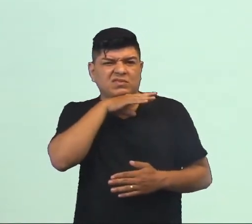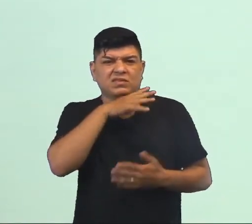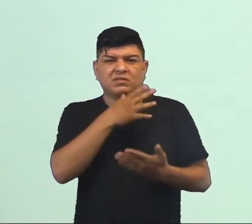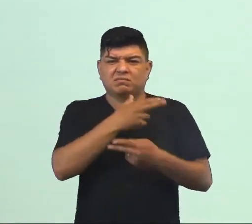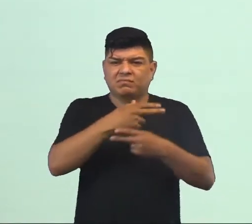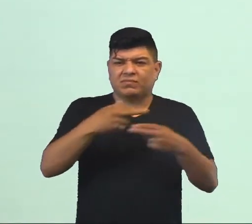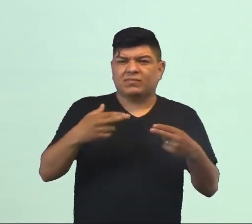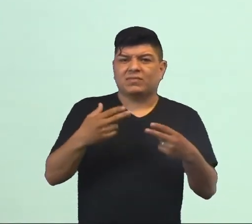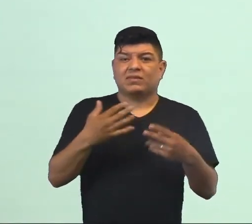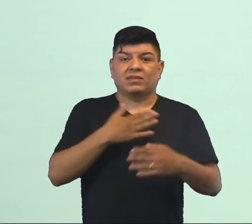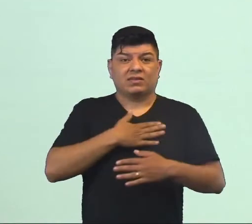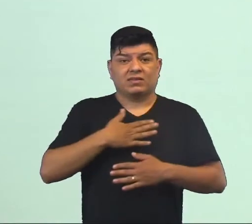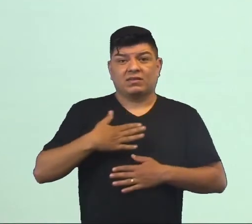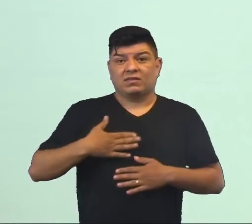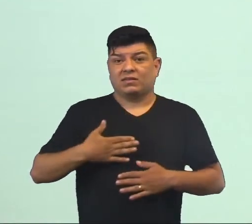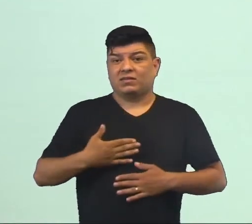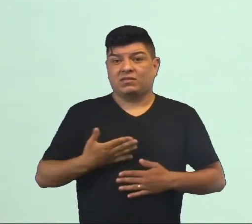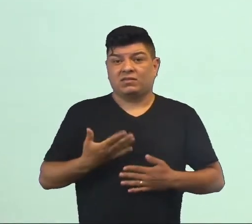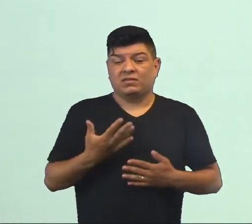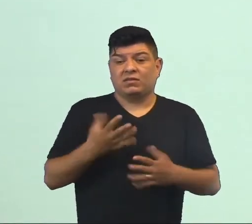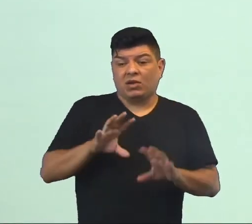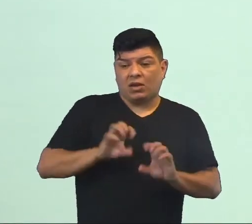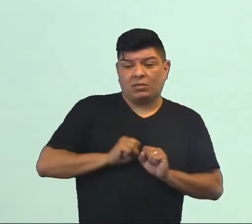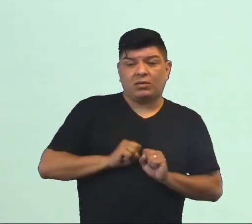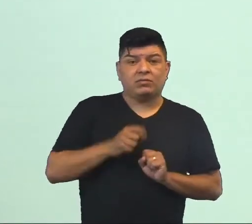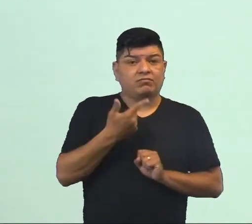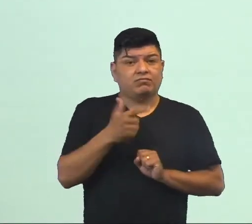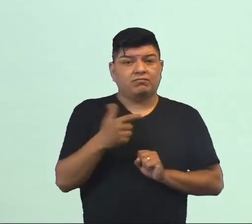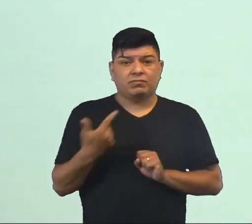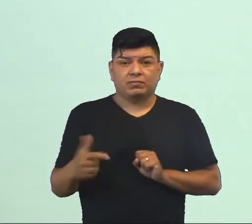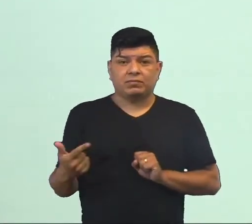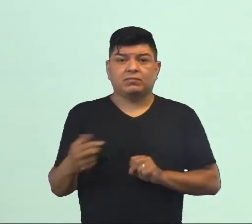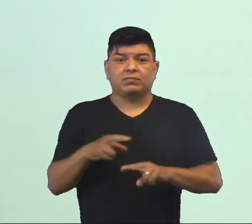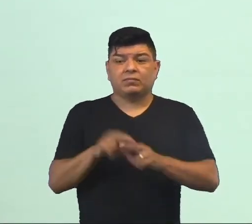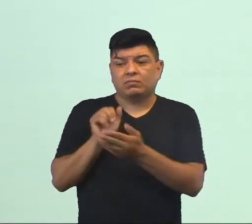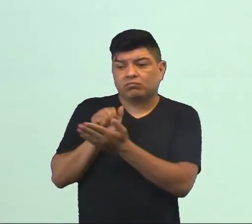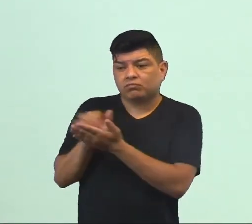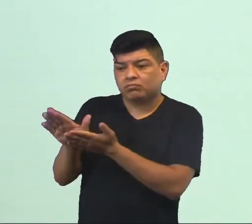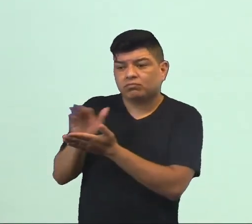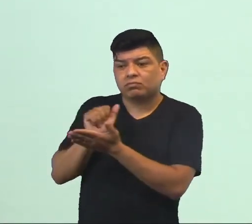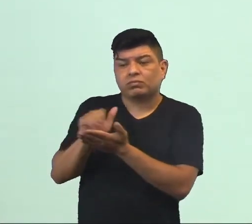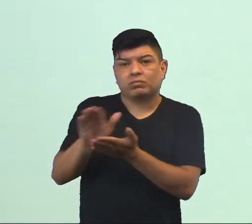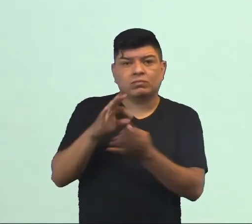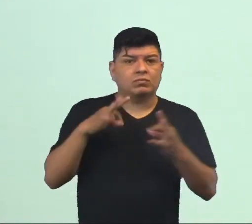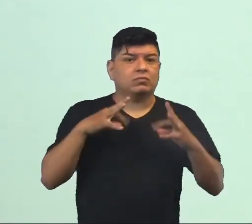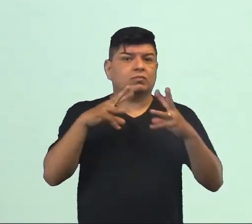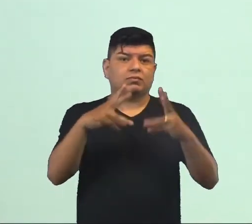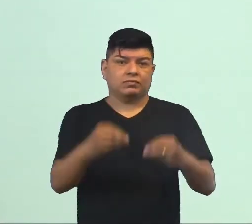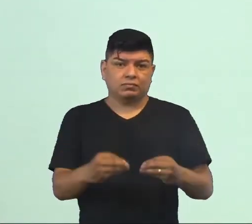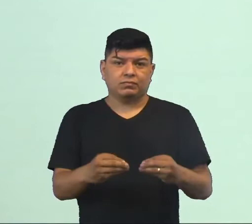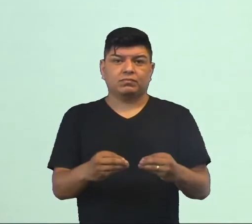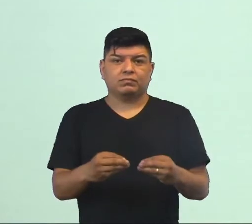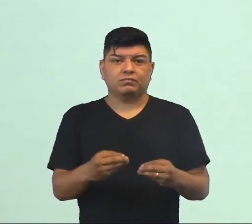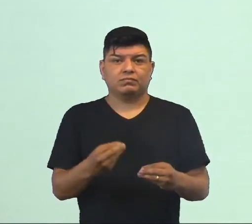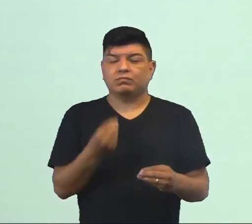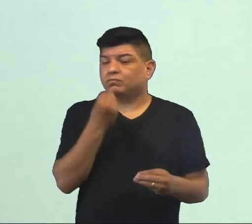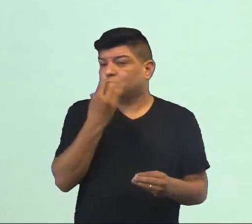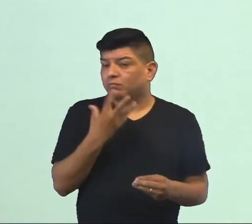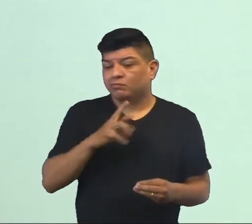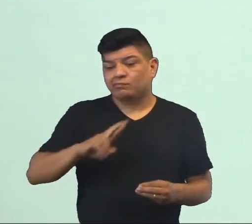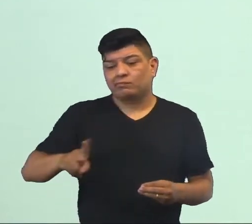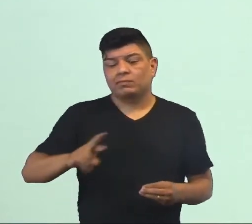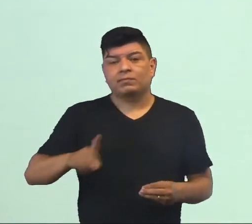nosso organismo ele não vai ter o que tirar daquele alimento. Então, ele vai ser eliminado tudo aquilo que não presta. E